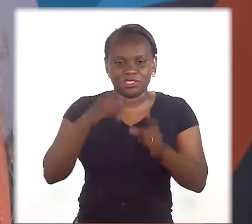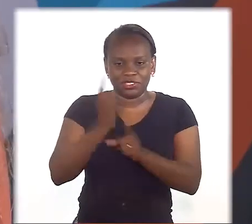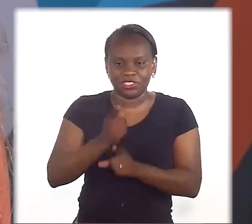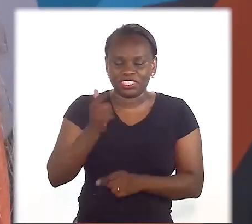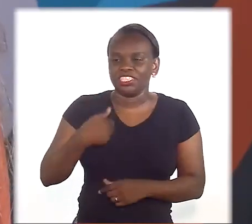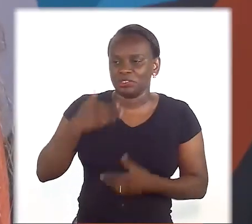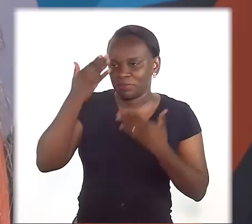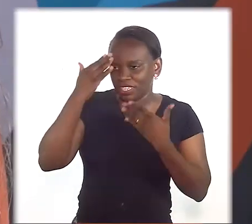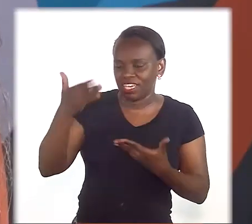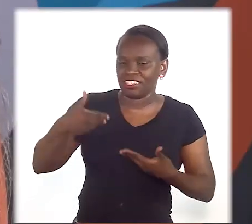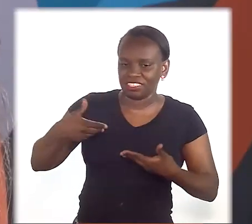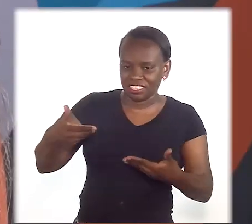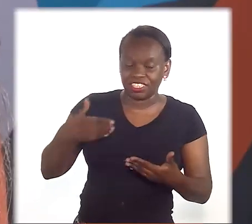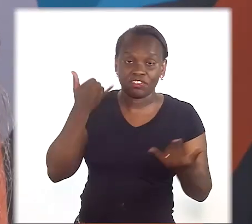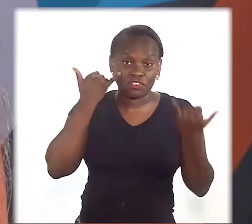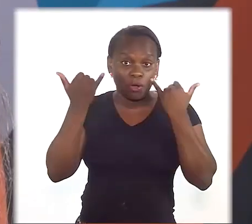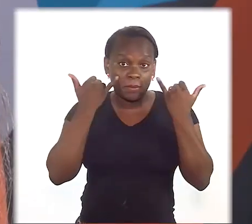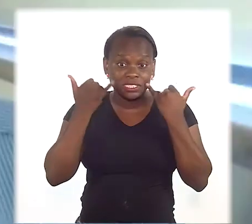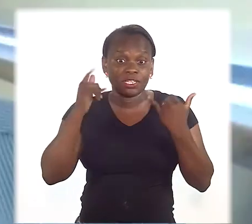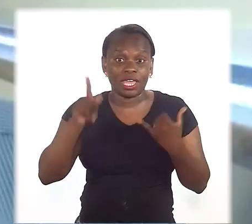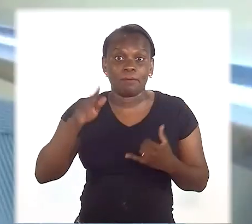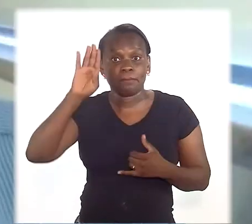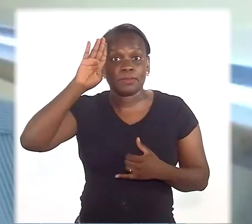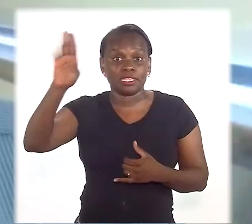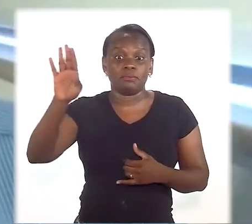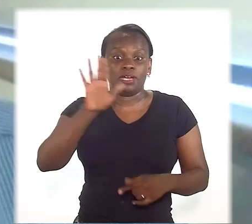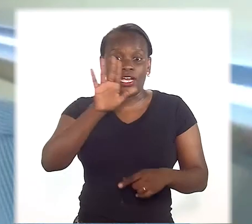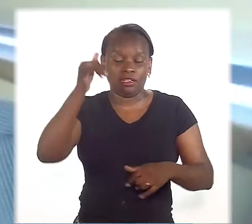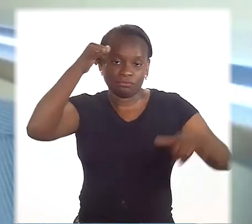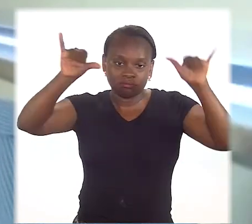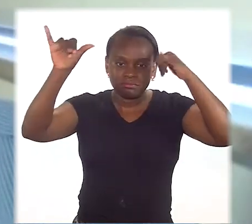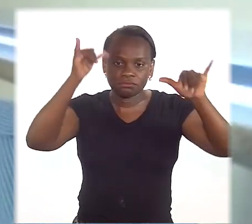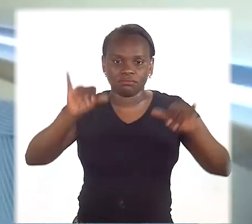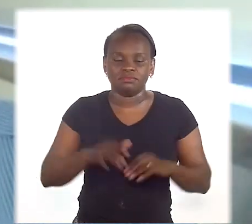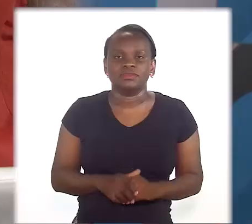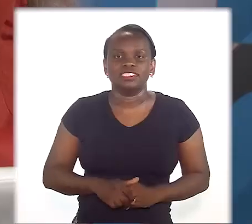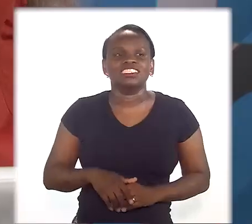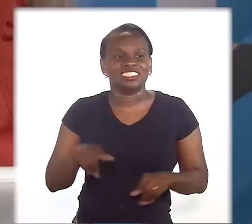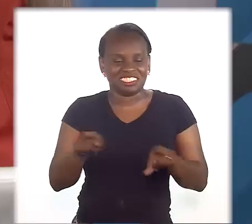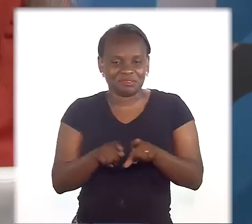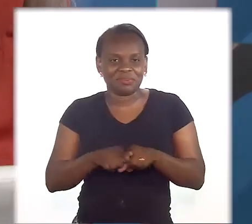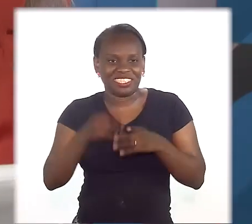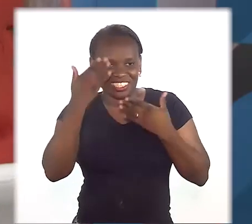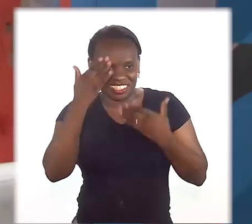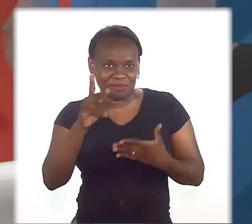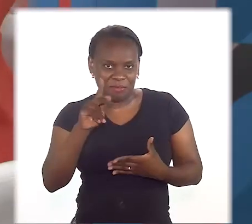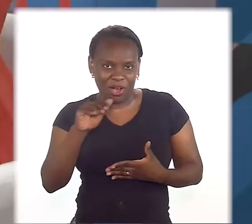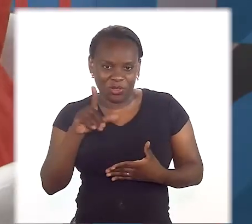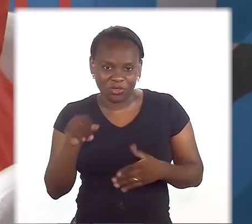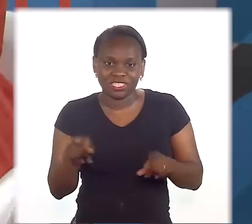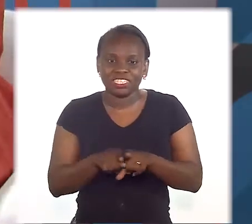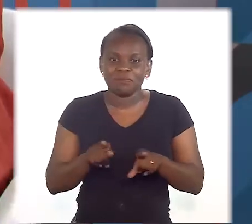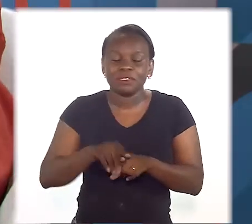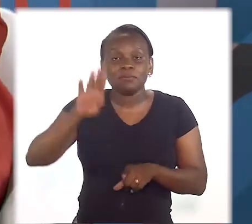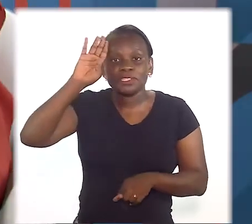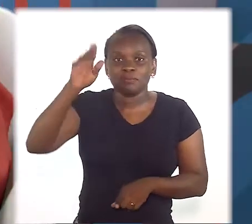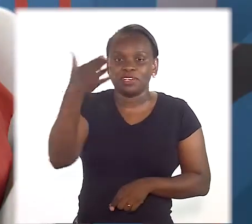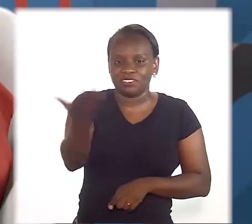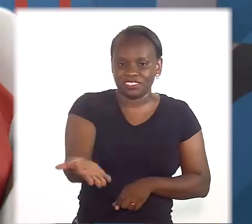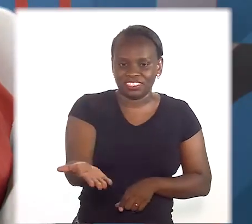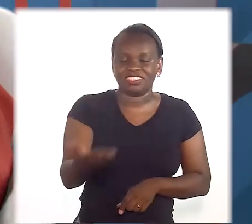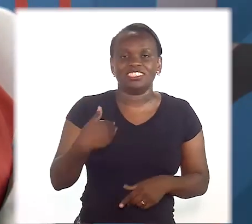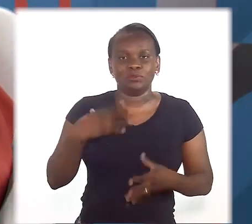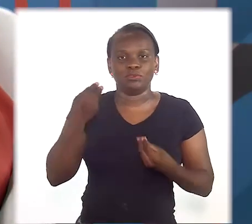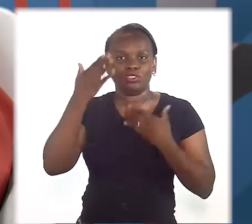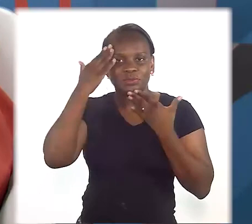Até o próximo Obrigado, eu programa. que agradeço. A informação é a arma principal da prevenção. Obrigado. Mas além de agradecer ao Paulo, o